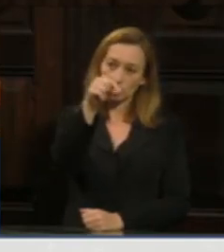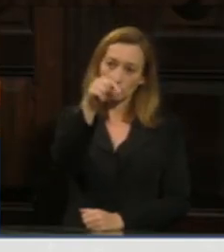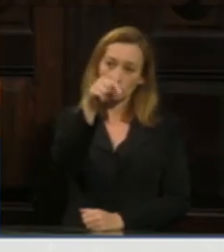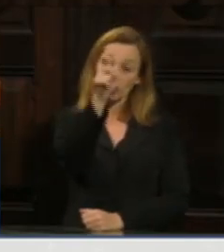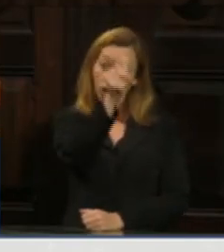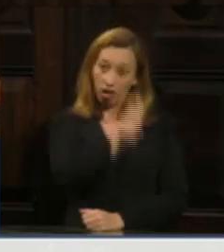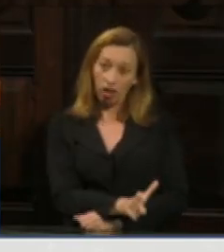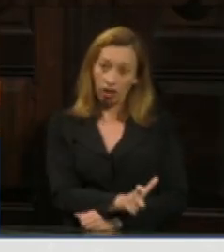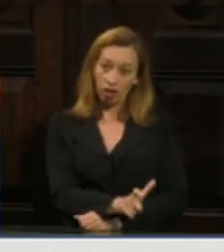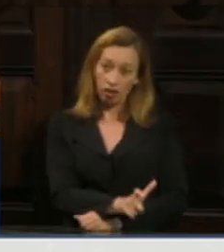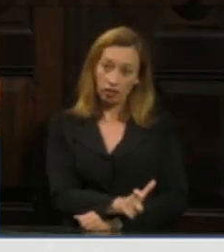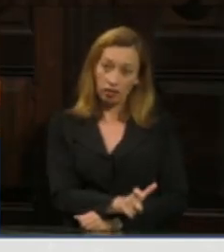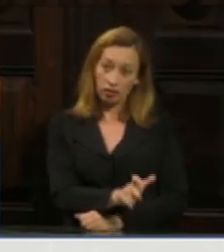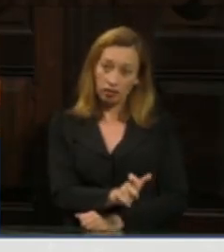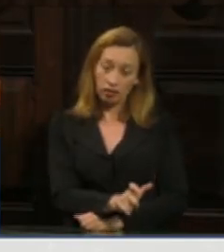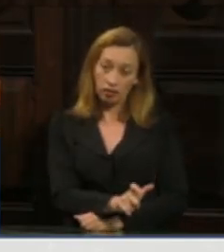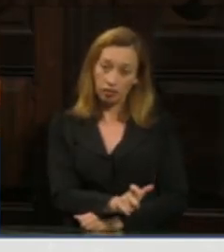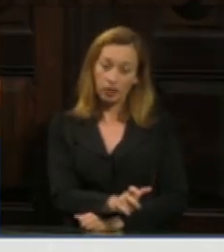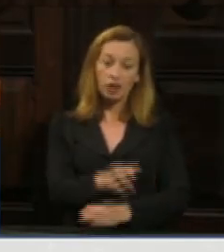pode perfeitamente ser